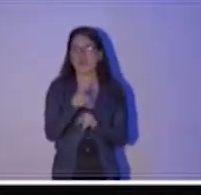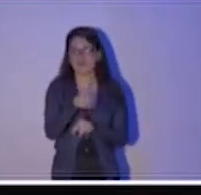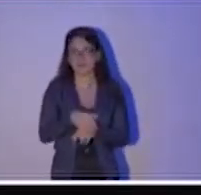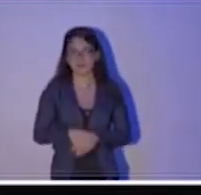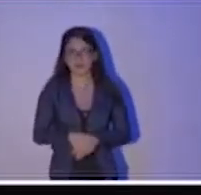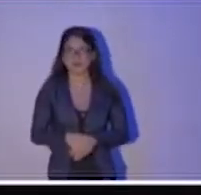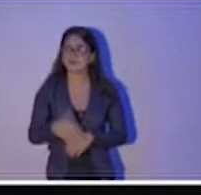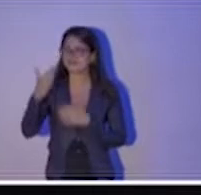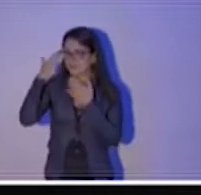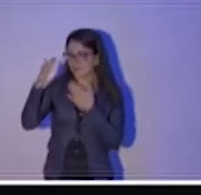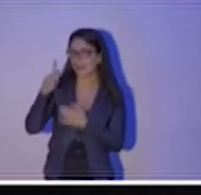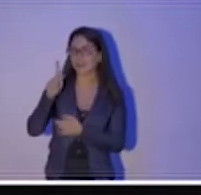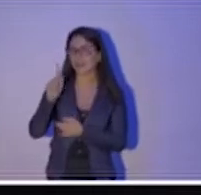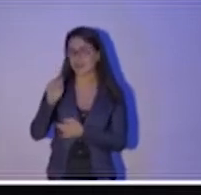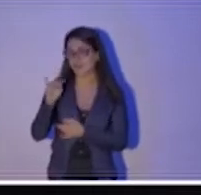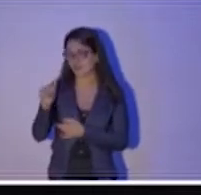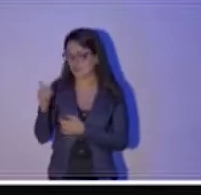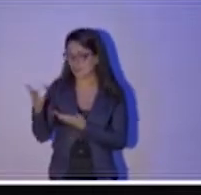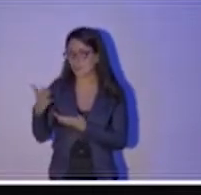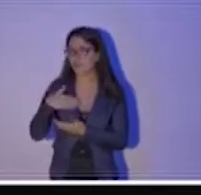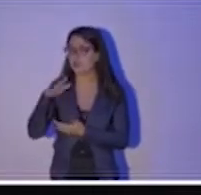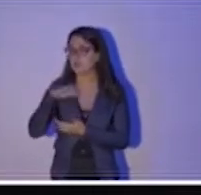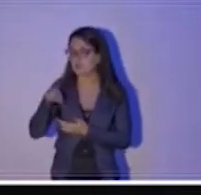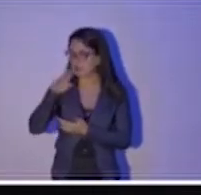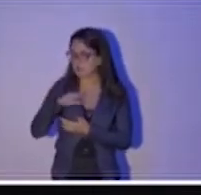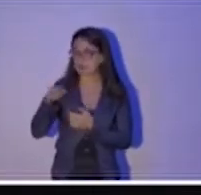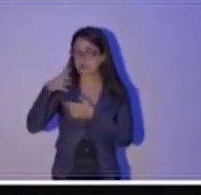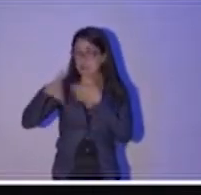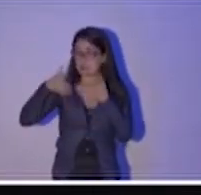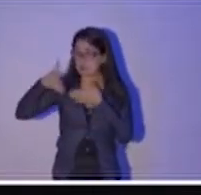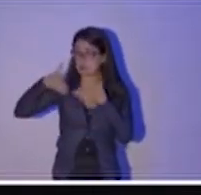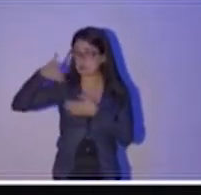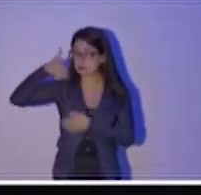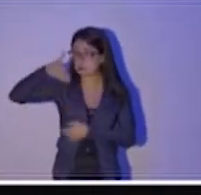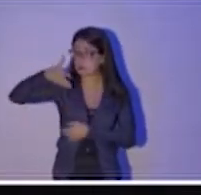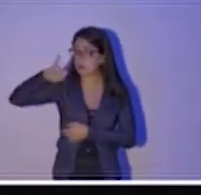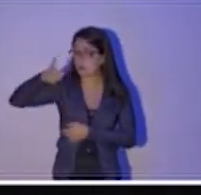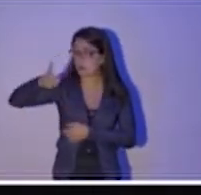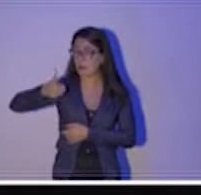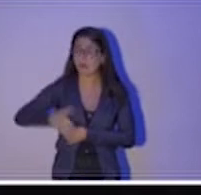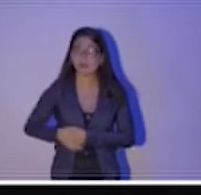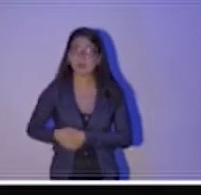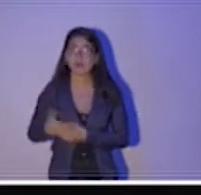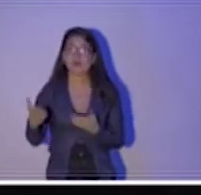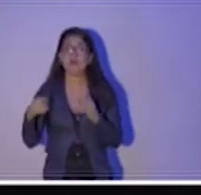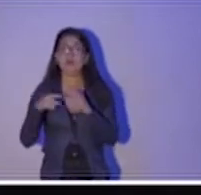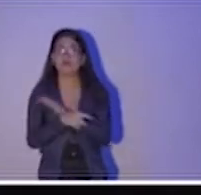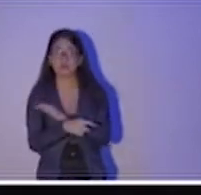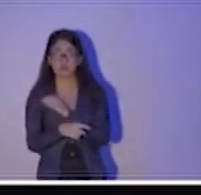muito obrigada pela sua fala, pela sua presença aqui hoje. Eu queria começar com uma pergunta.